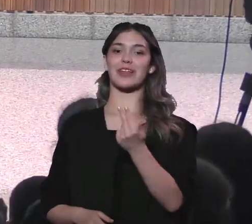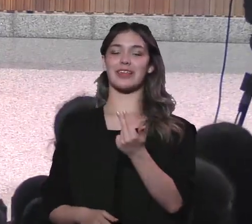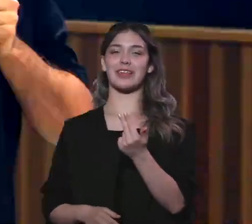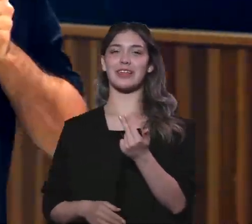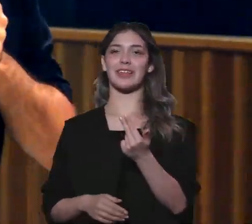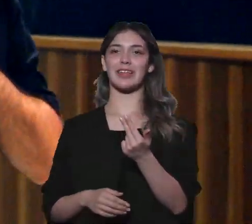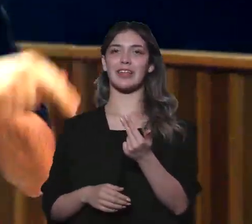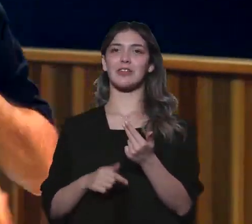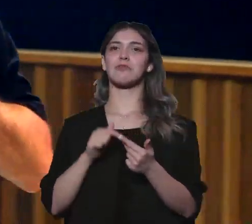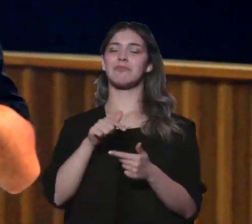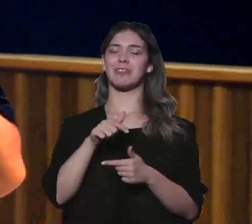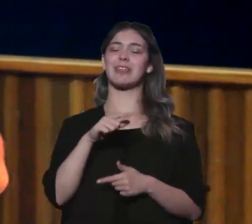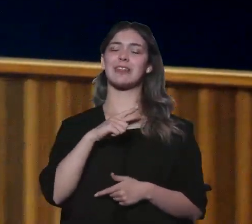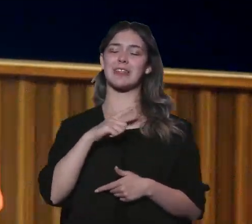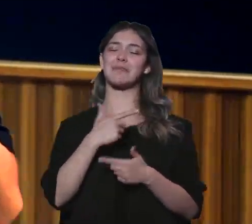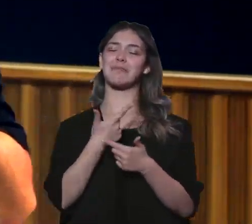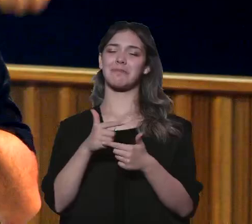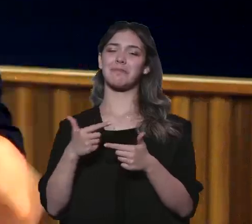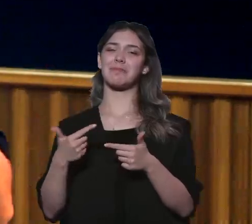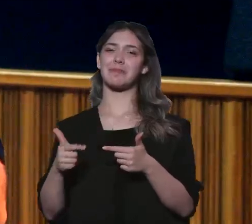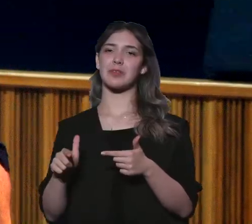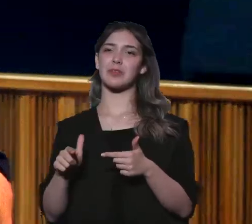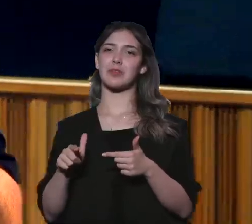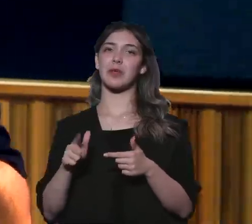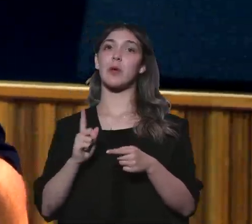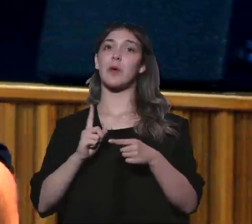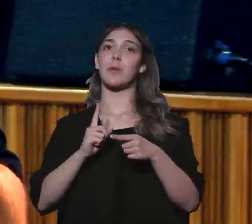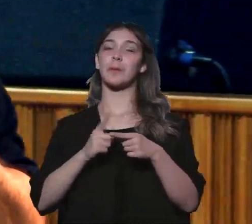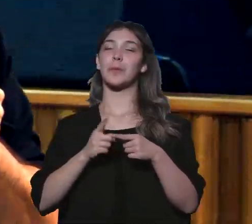Porque nós só lembramos de Deus quando a gente está na bad.